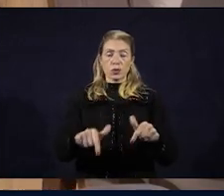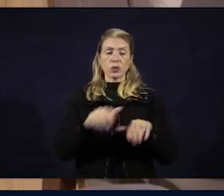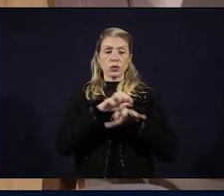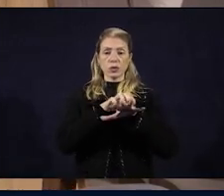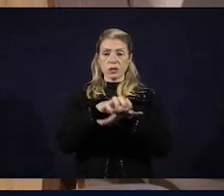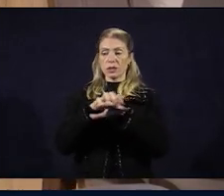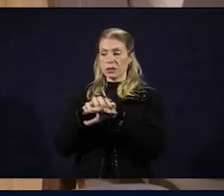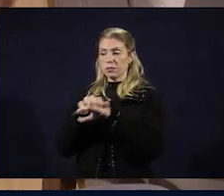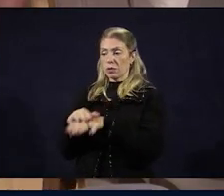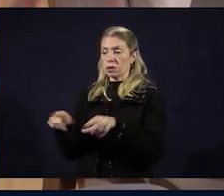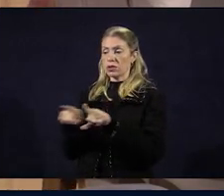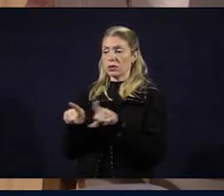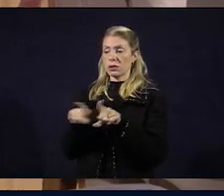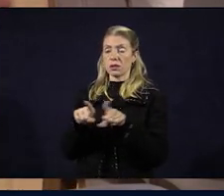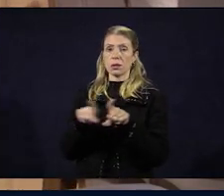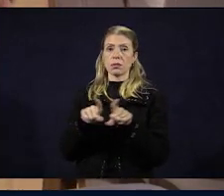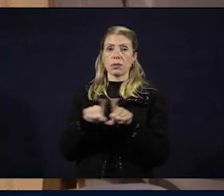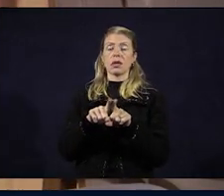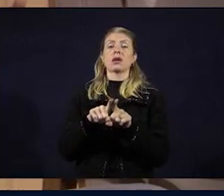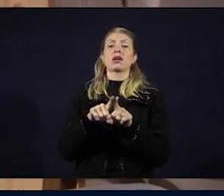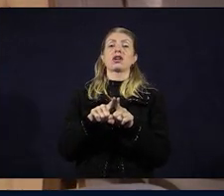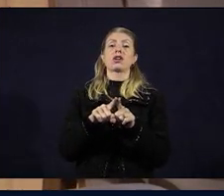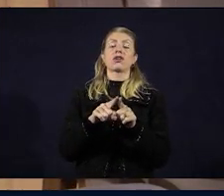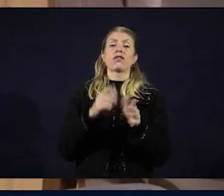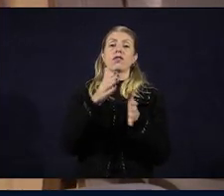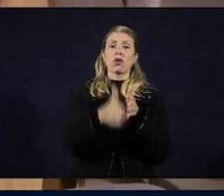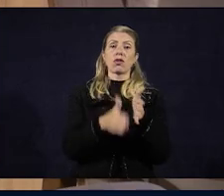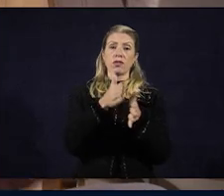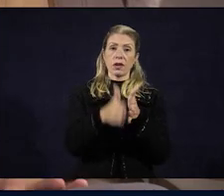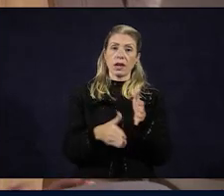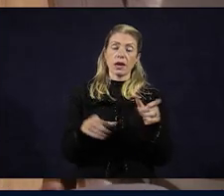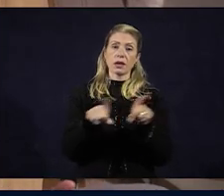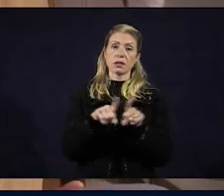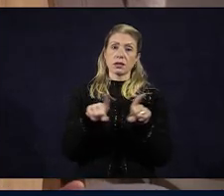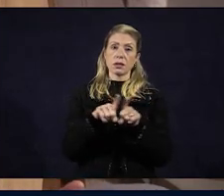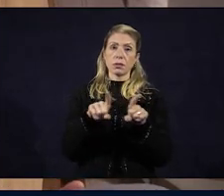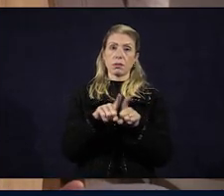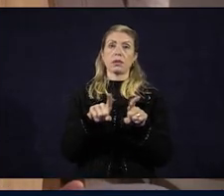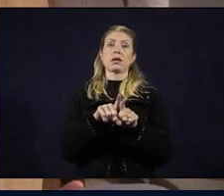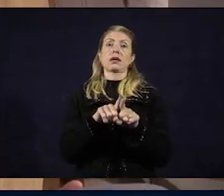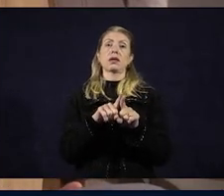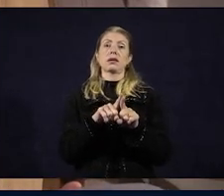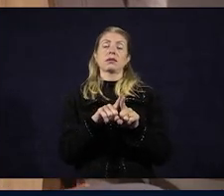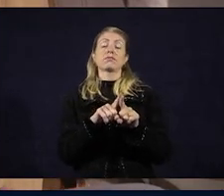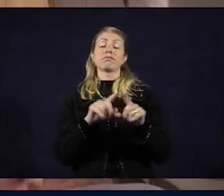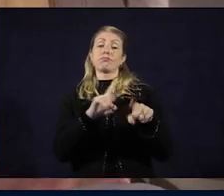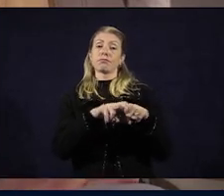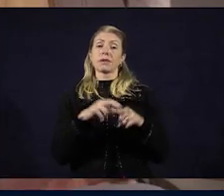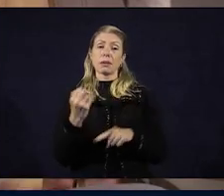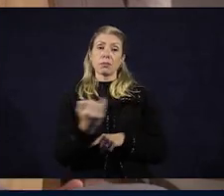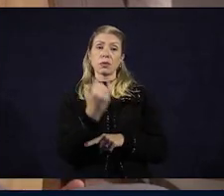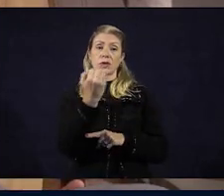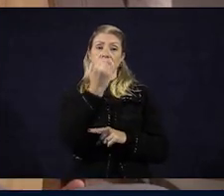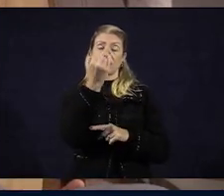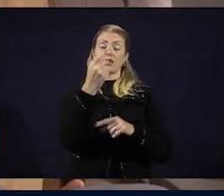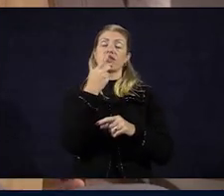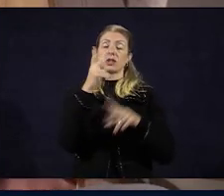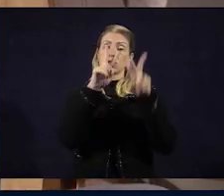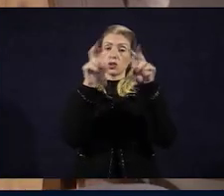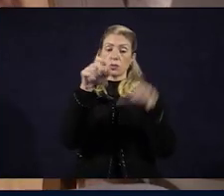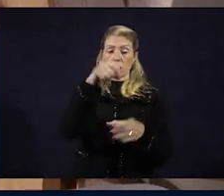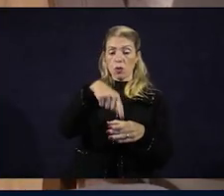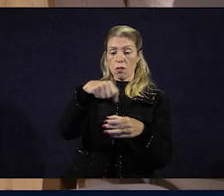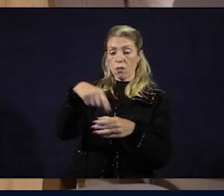que os modos ferroviários e o hidroviário é extremamente importante para o setor do do agronegócio. Né? A gente está falando de uma commodity e a gente